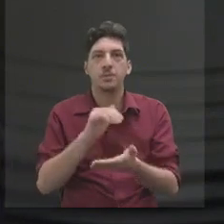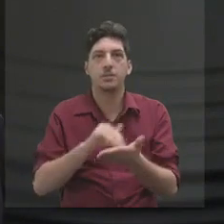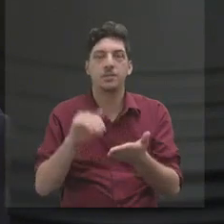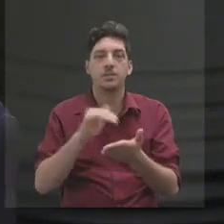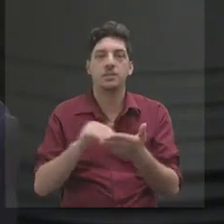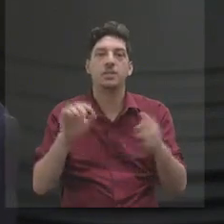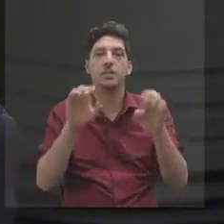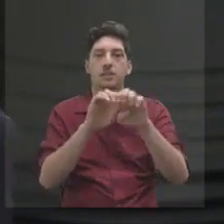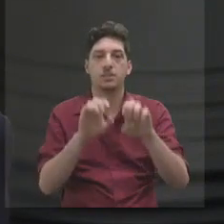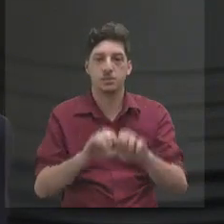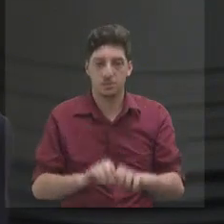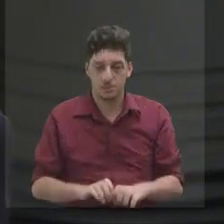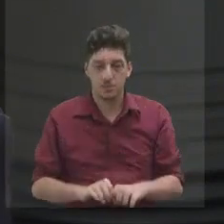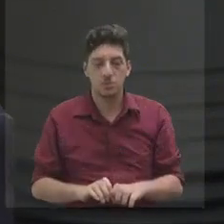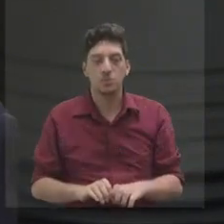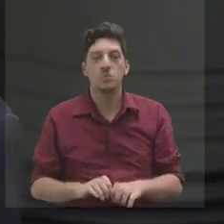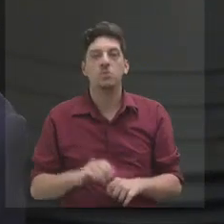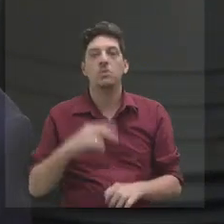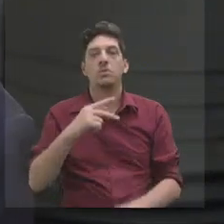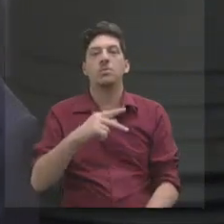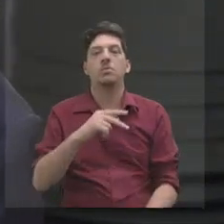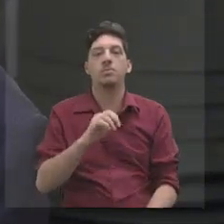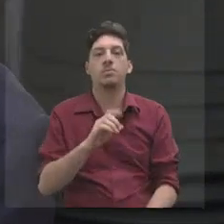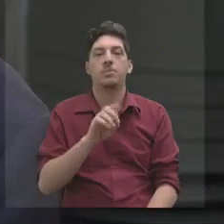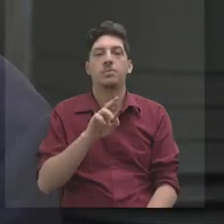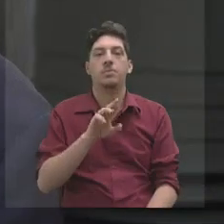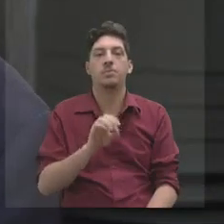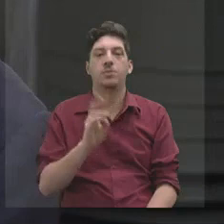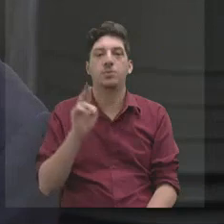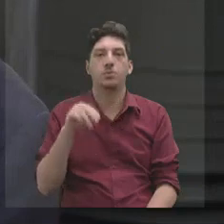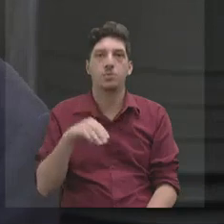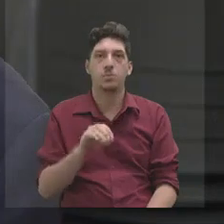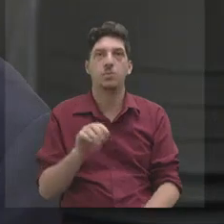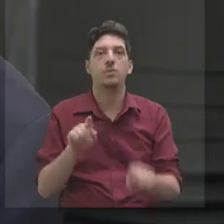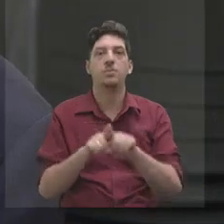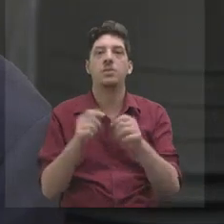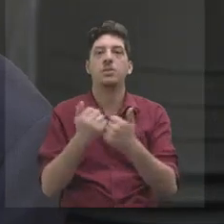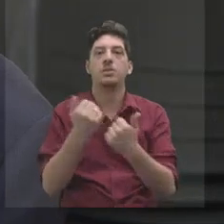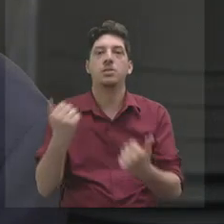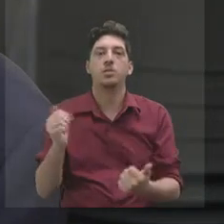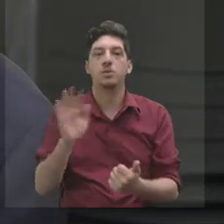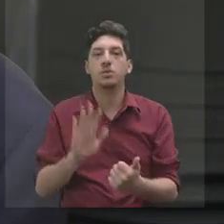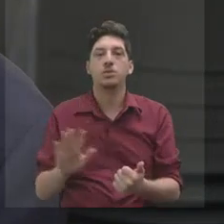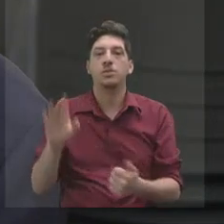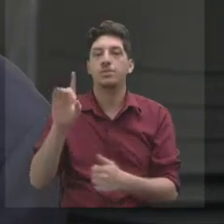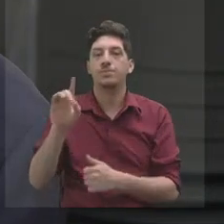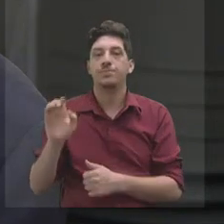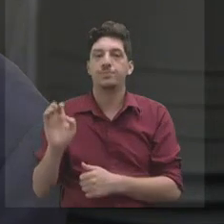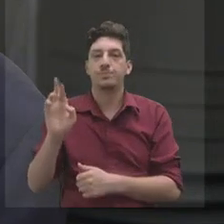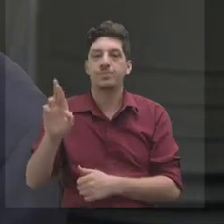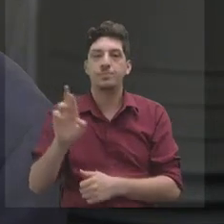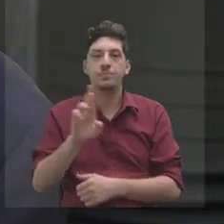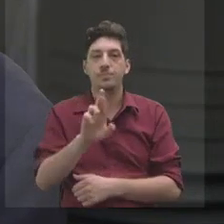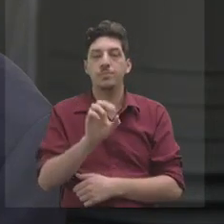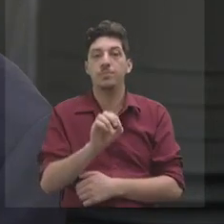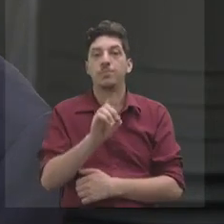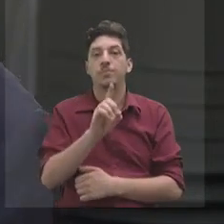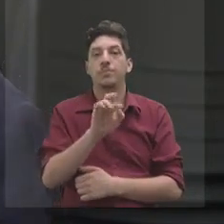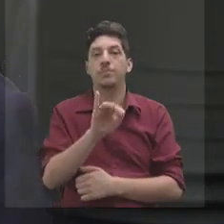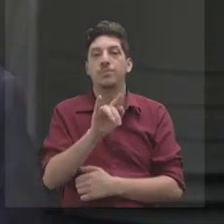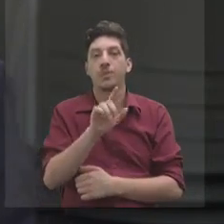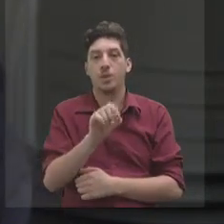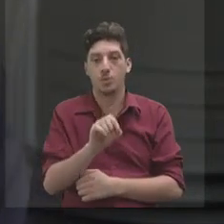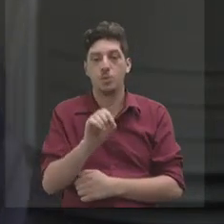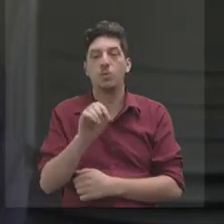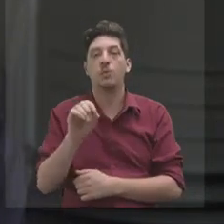infraestrutura Pedro Bruno e também o diretor-geral Dr Rodrigo Tavares em nome dos quais o